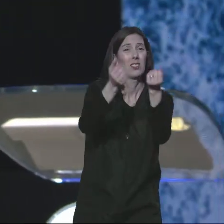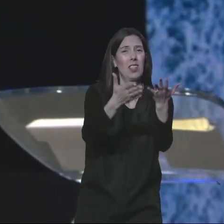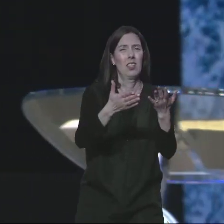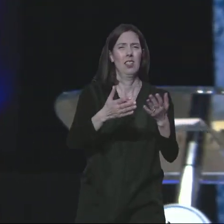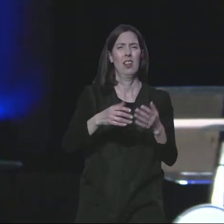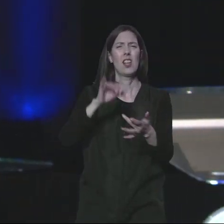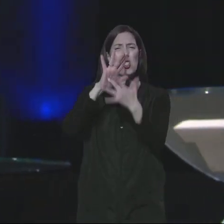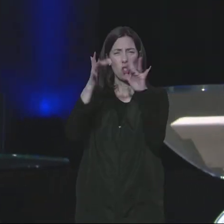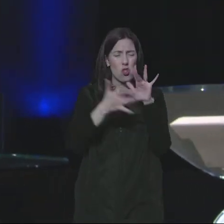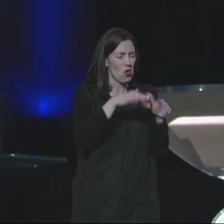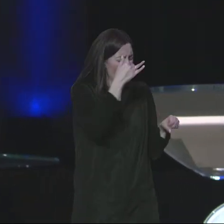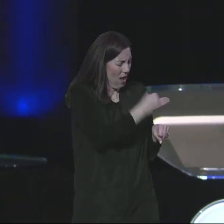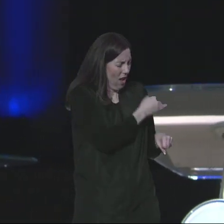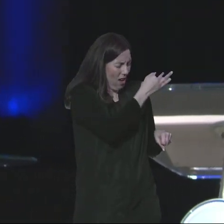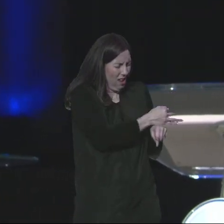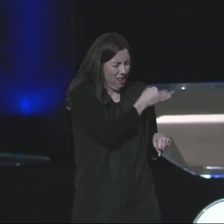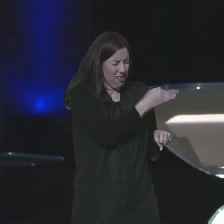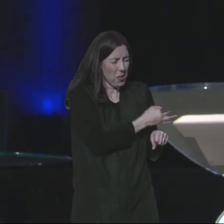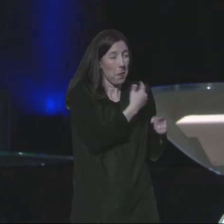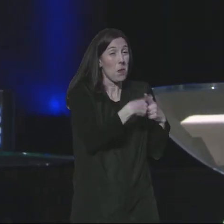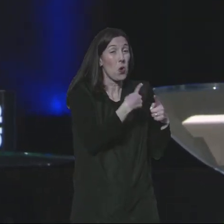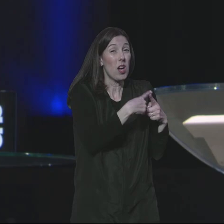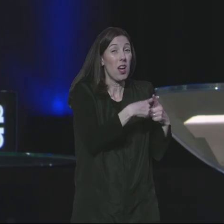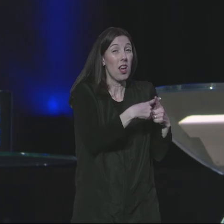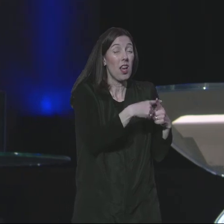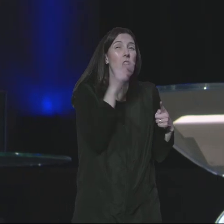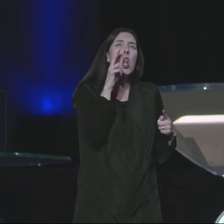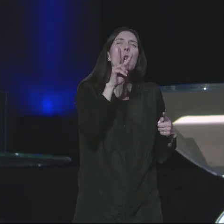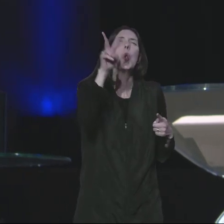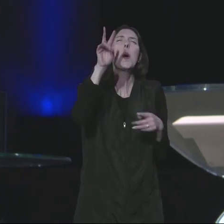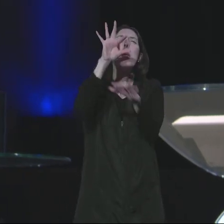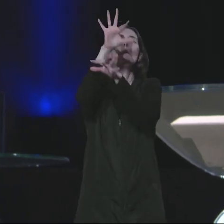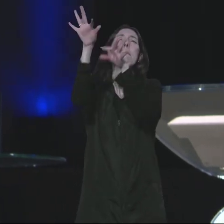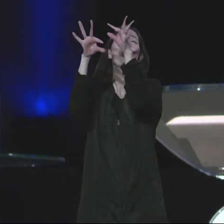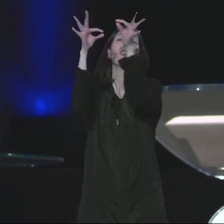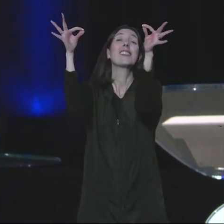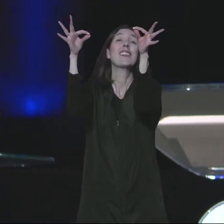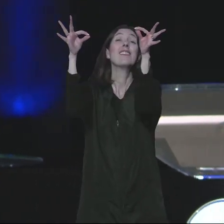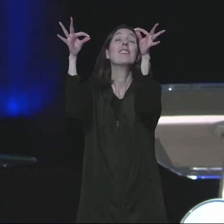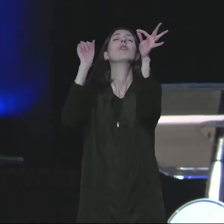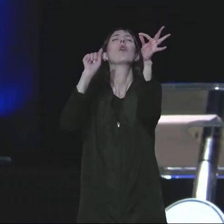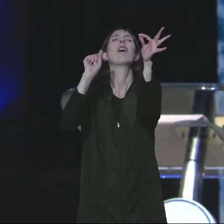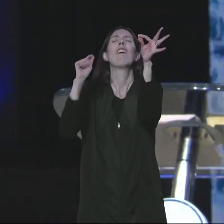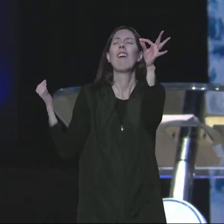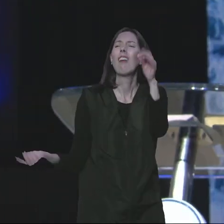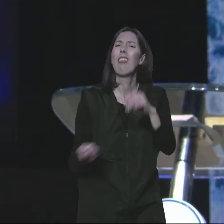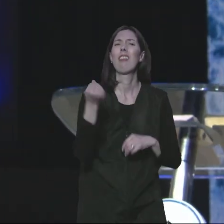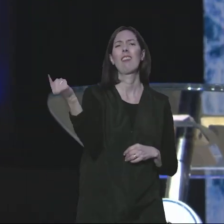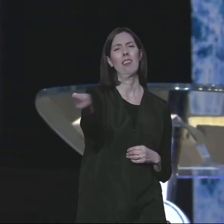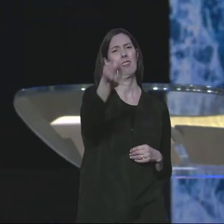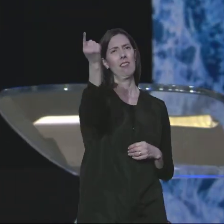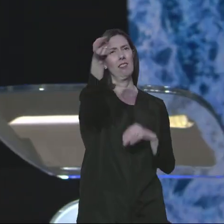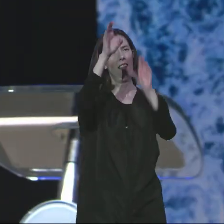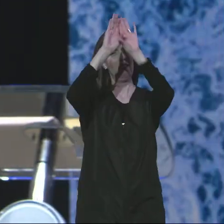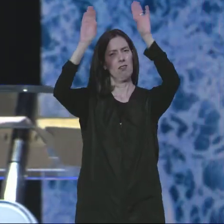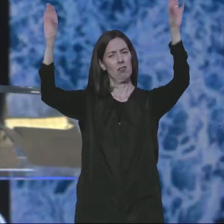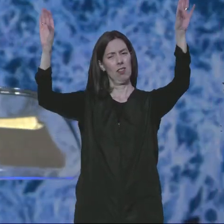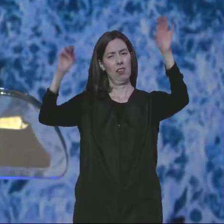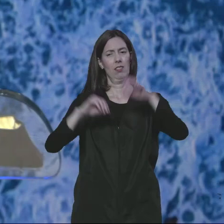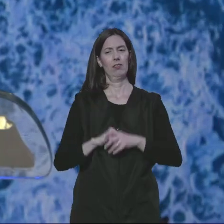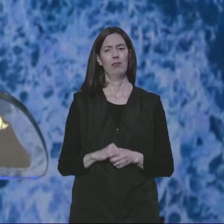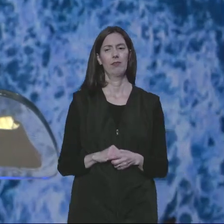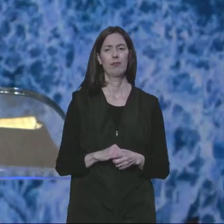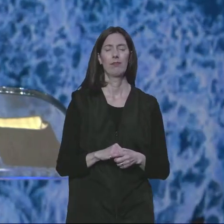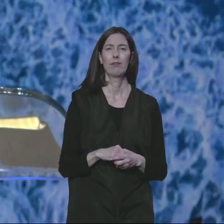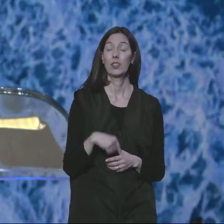que ele suportou, porque ele olhou para a recompensa, ele olhou para a eternidade. E eu vou fazer uma